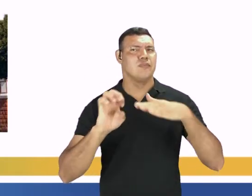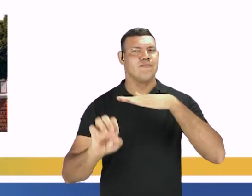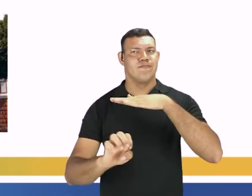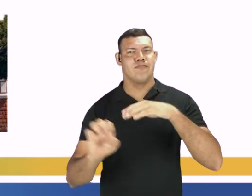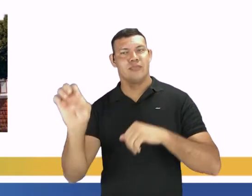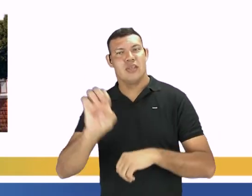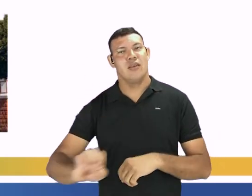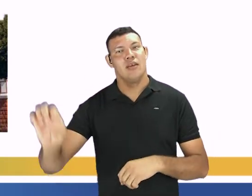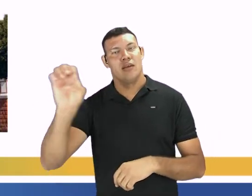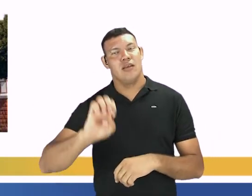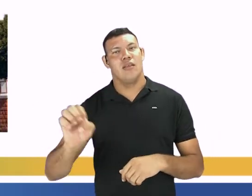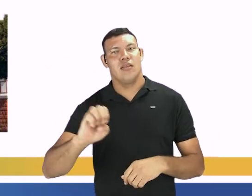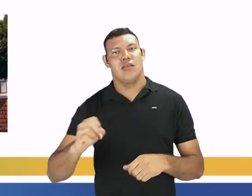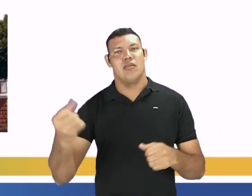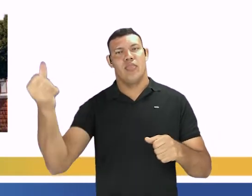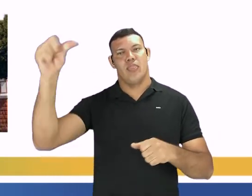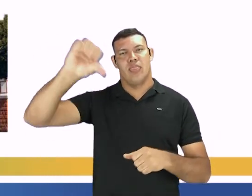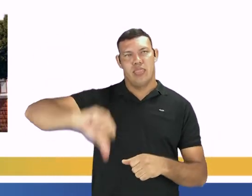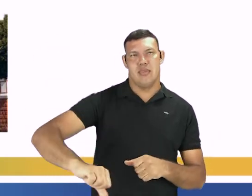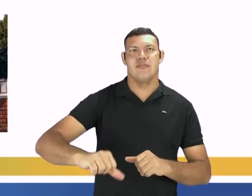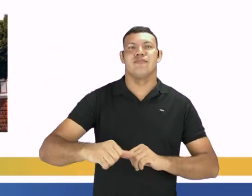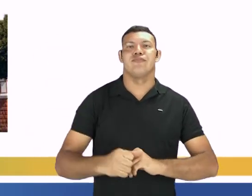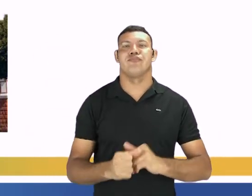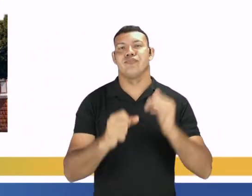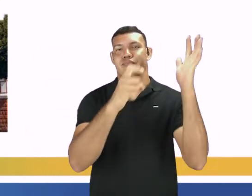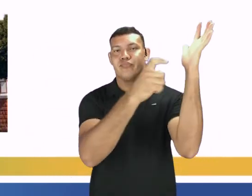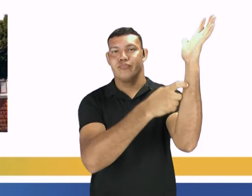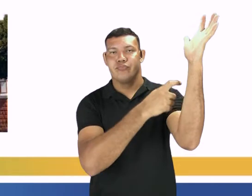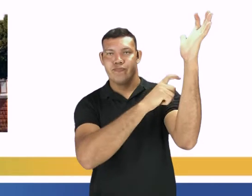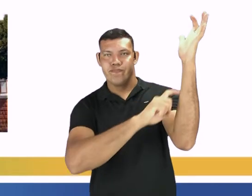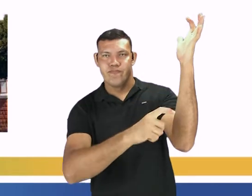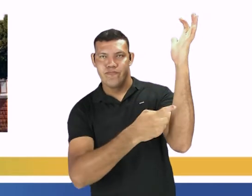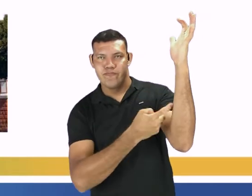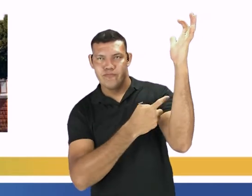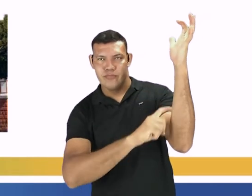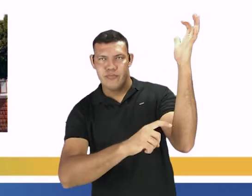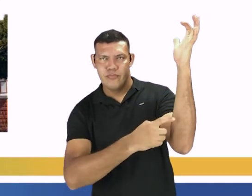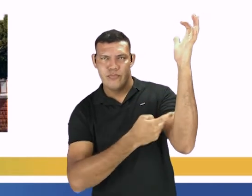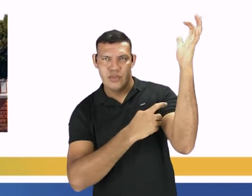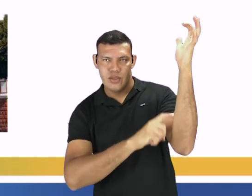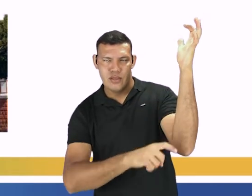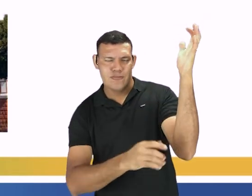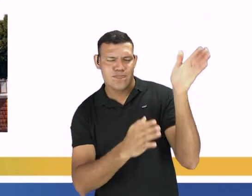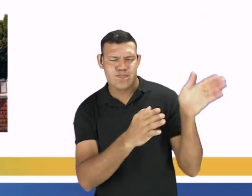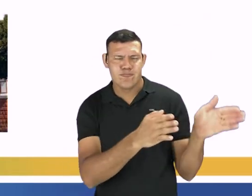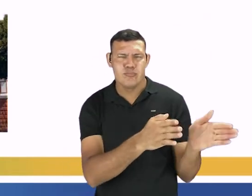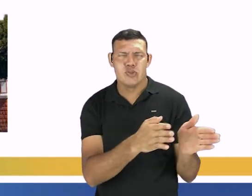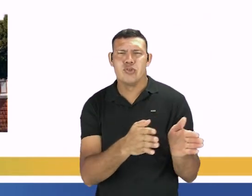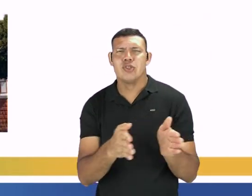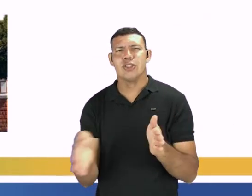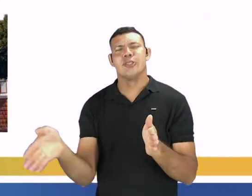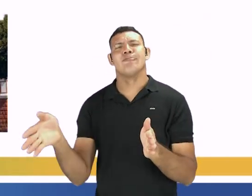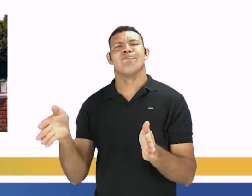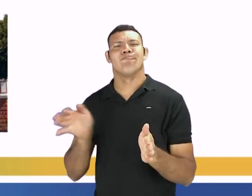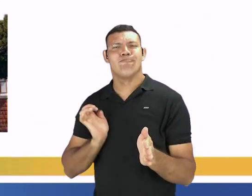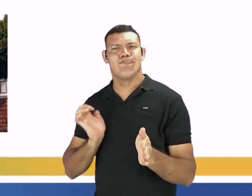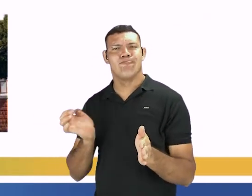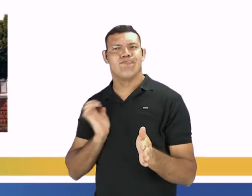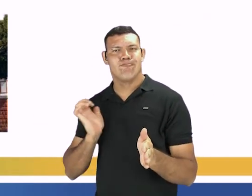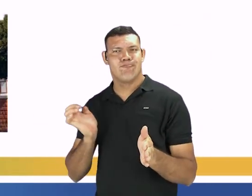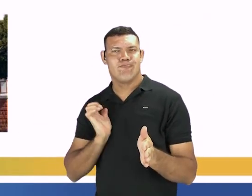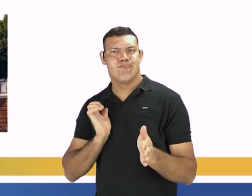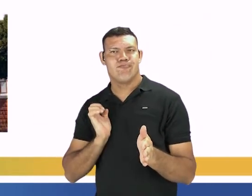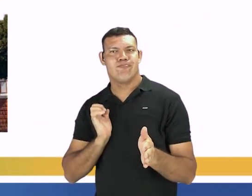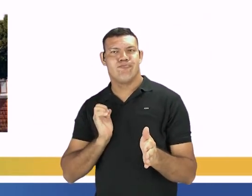algodão também cai. A gente vai ter a borracha, que vai ter um período, assim, bem rico, né? Principalmente aí